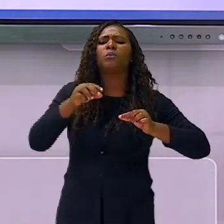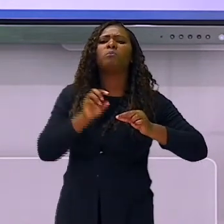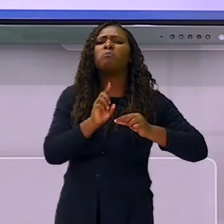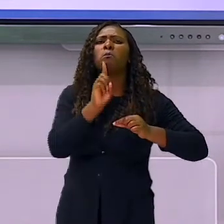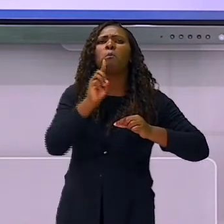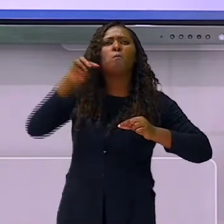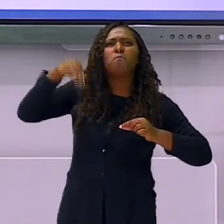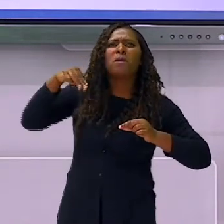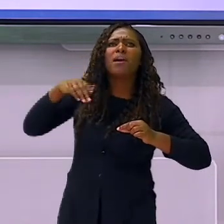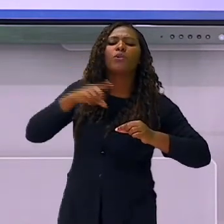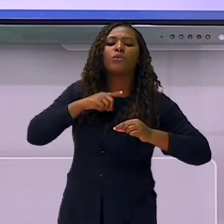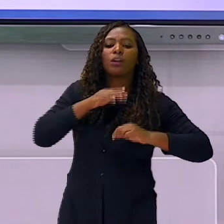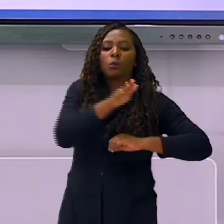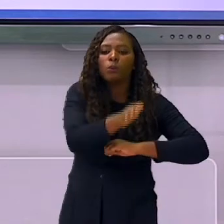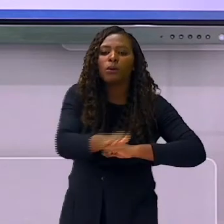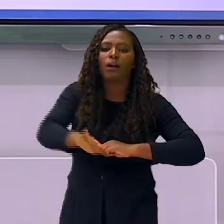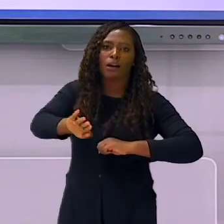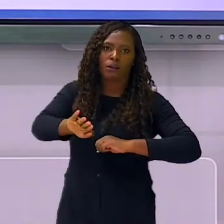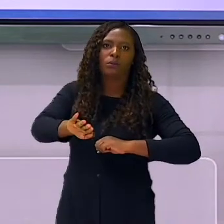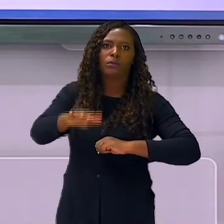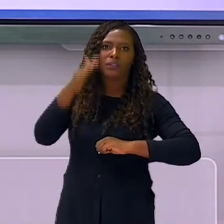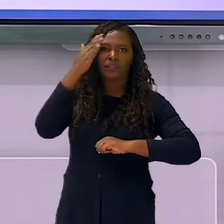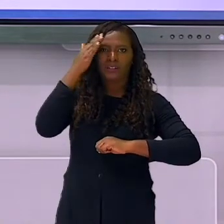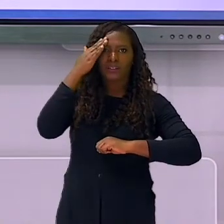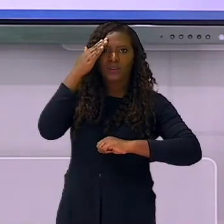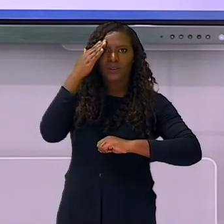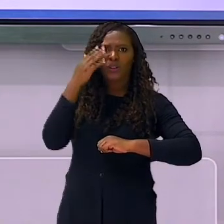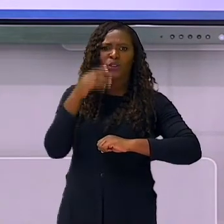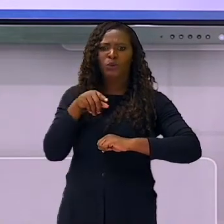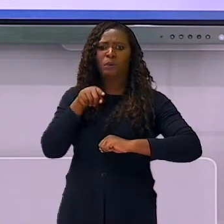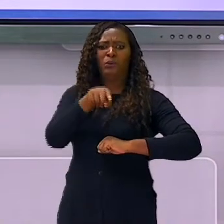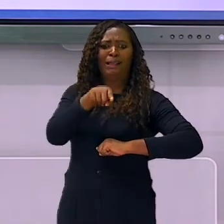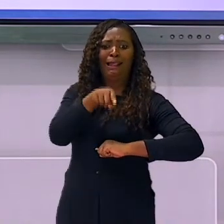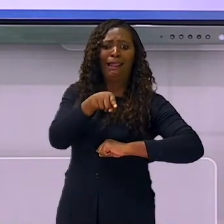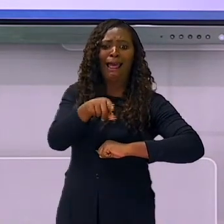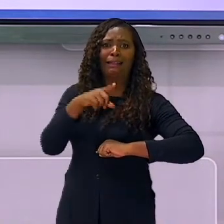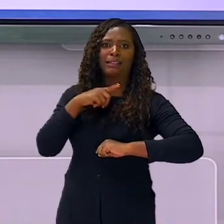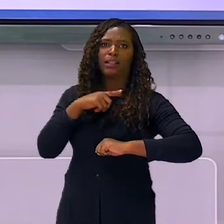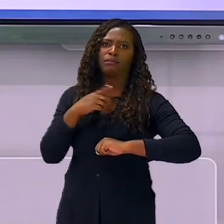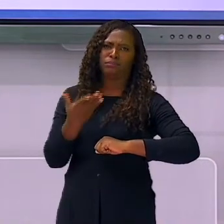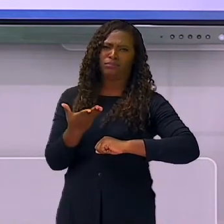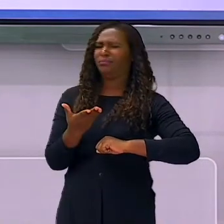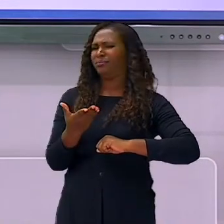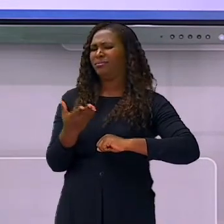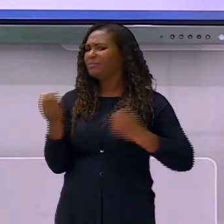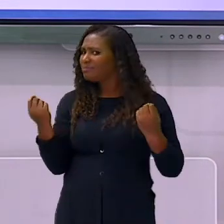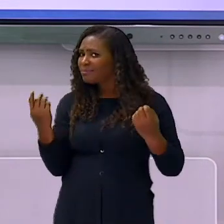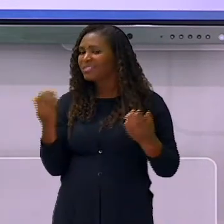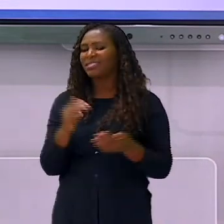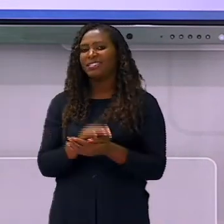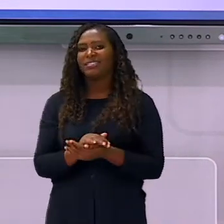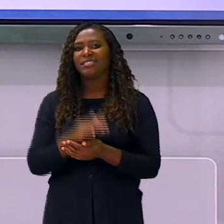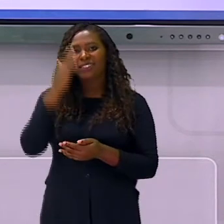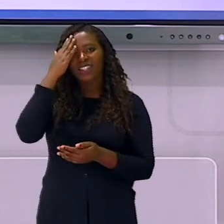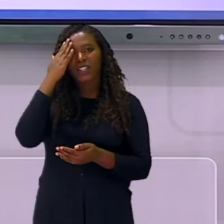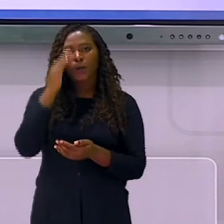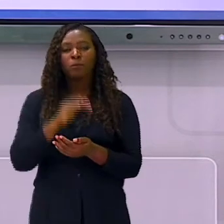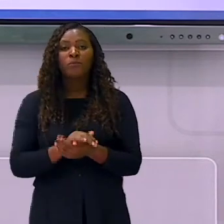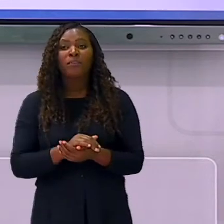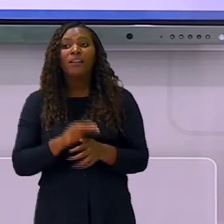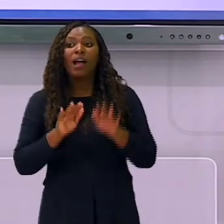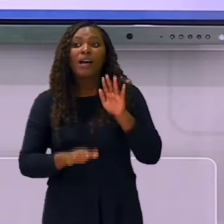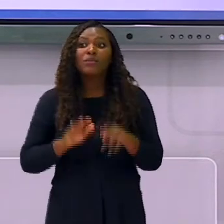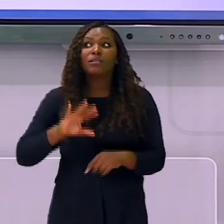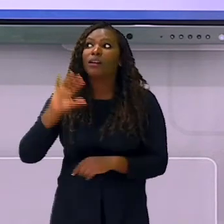Já imaginou quantos acidentes acontecem com a pessoa com deficiência? Como cair e bater a